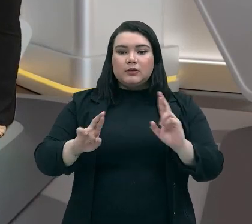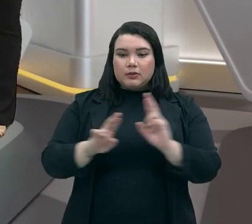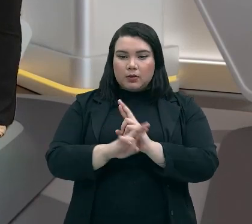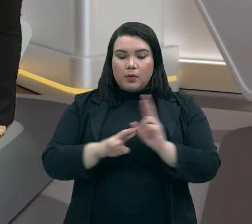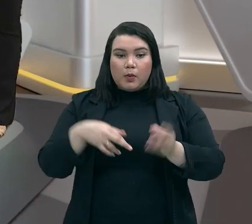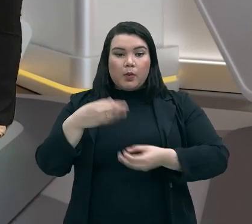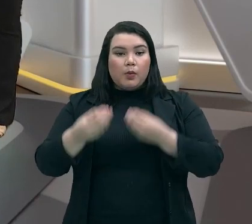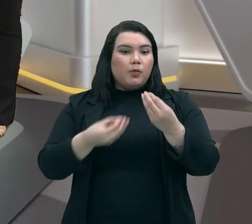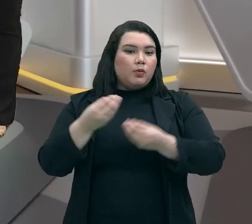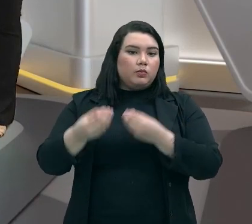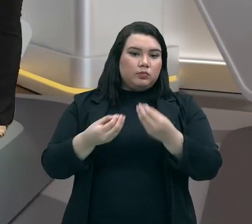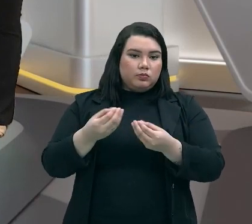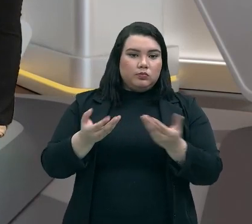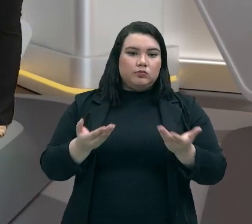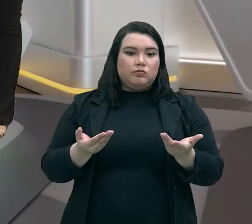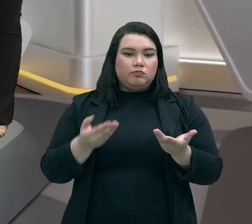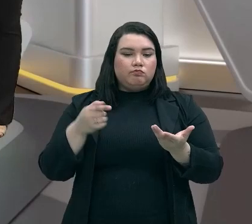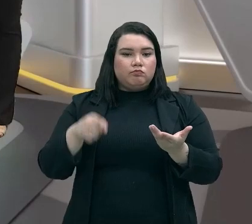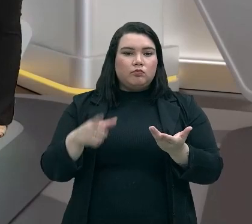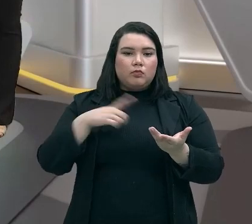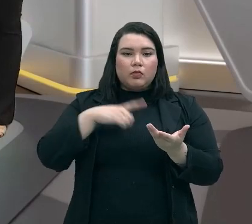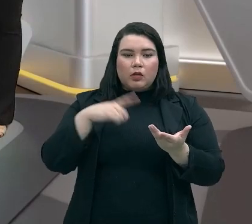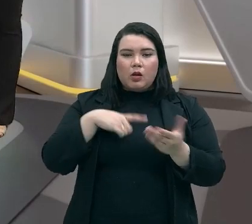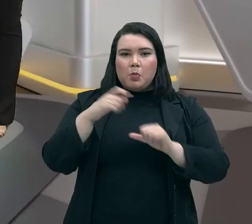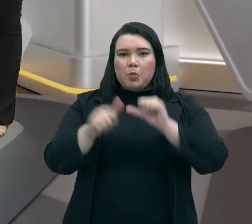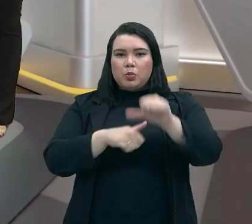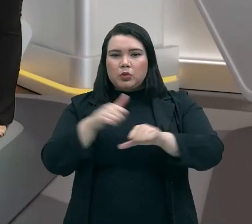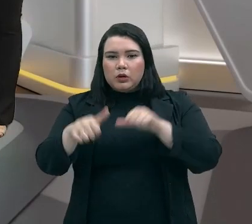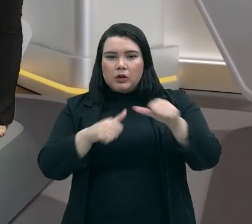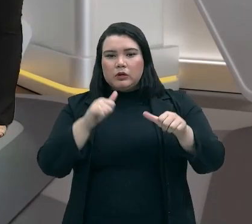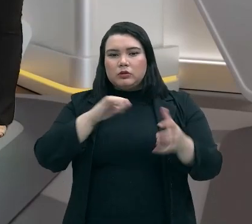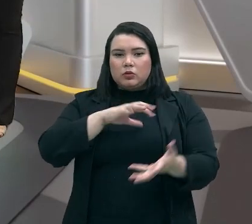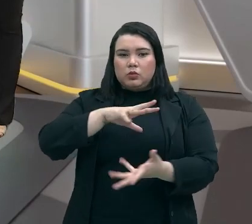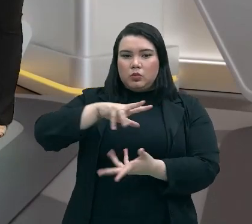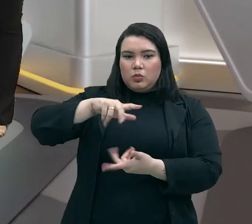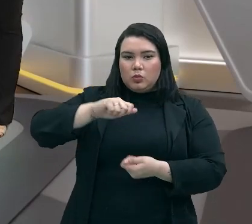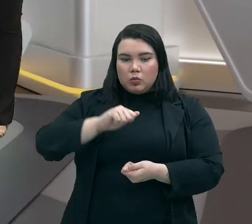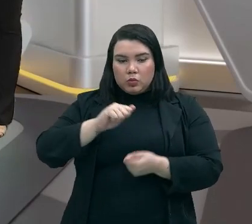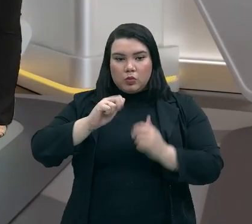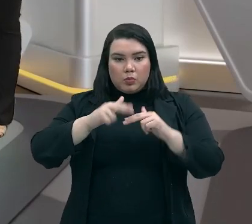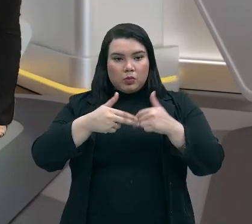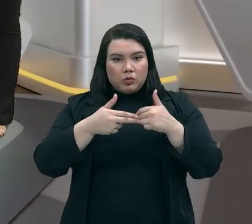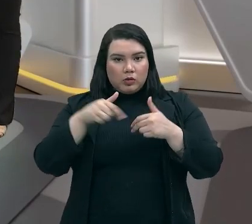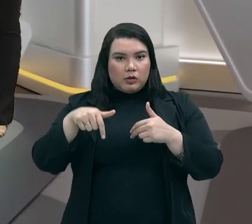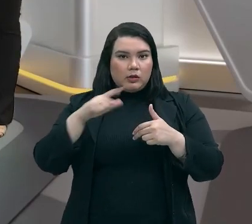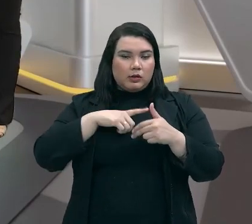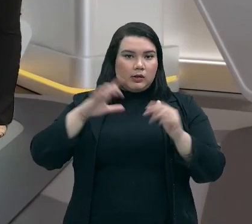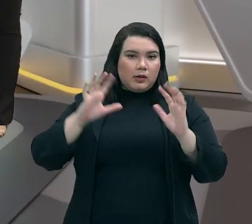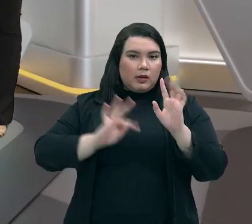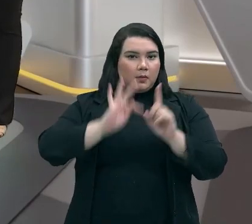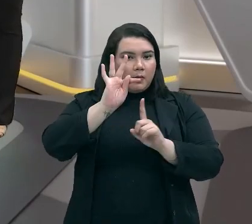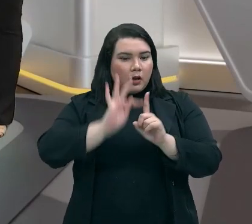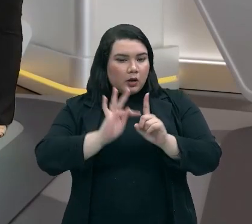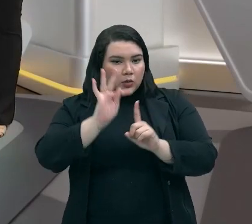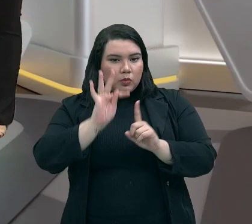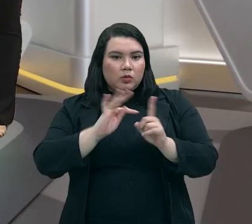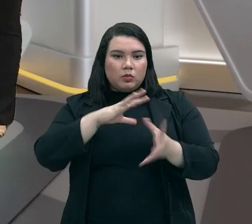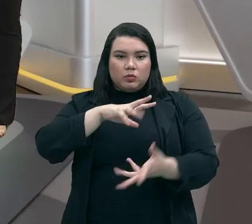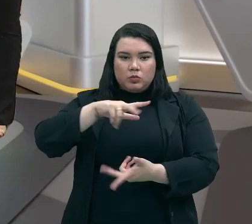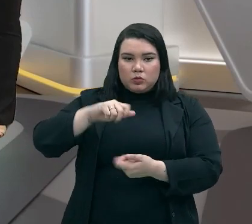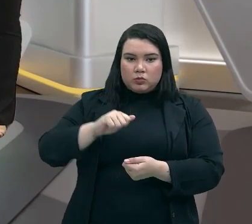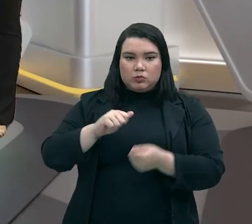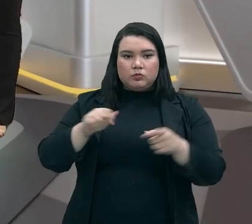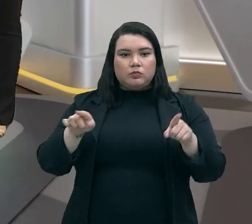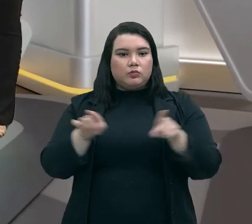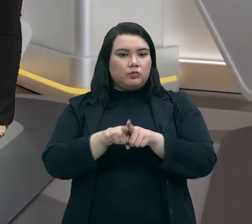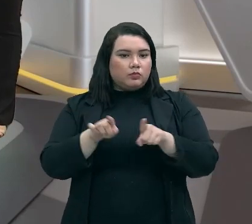que maneira toda essa movimentação no planeta, por conta dessa mudança na temperatura dele, né? E por conta